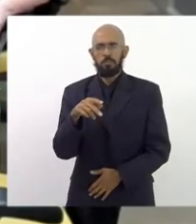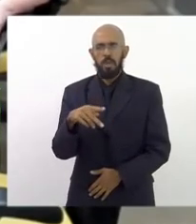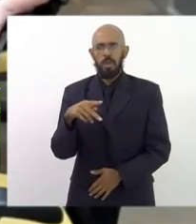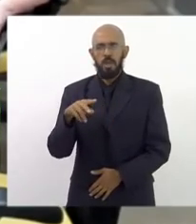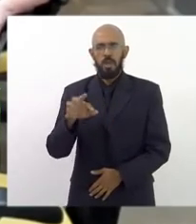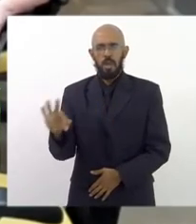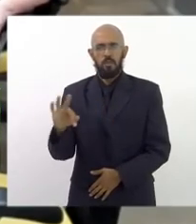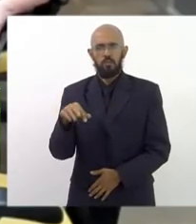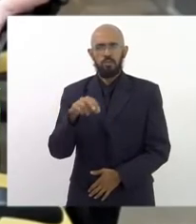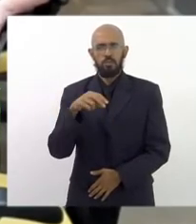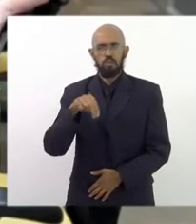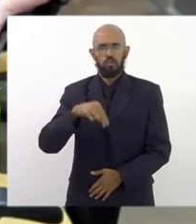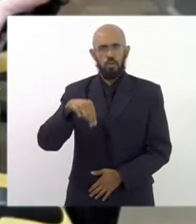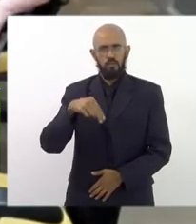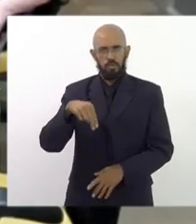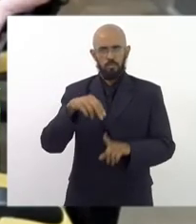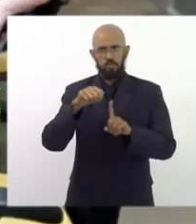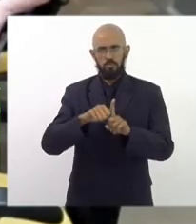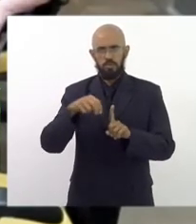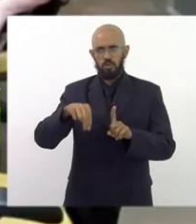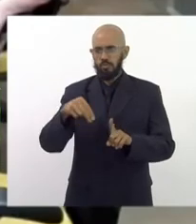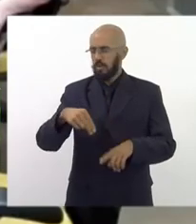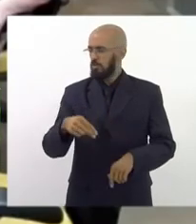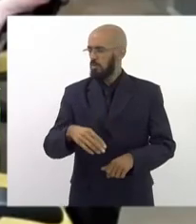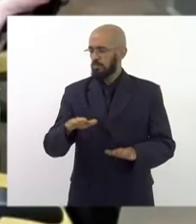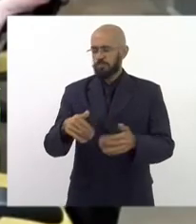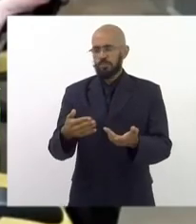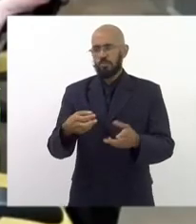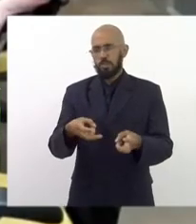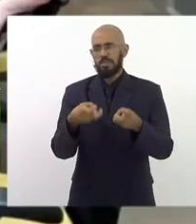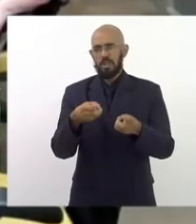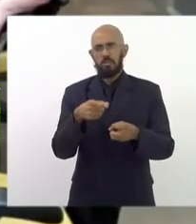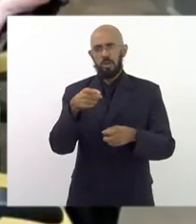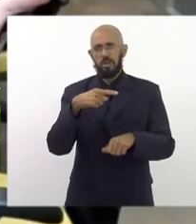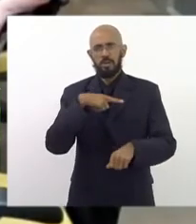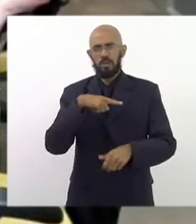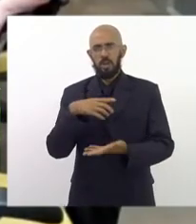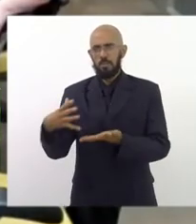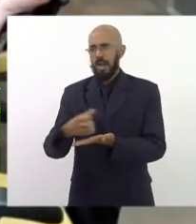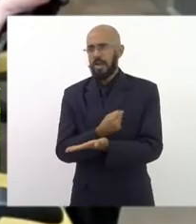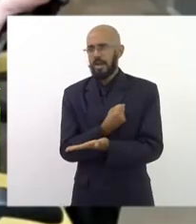de novembro, tá? Então, vocês percebam aí a arrecadação que